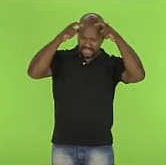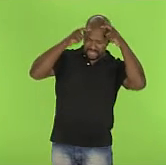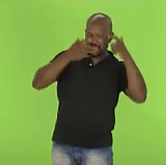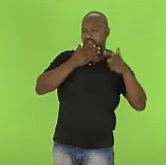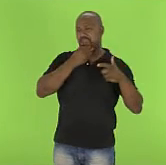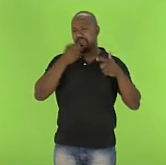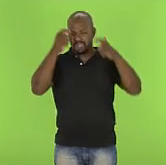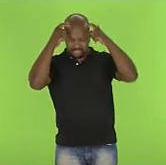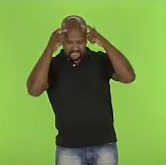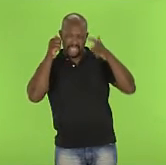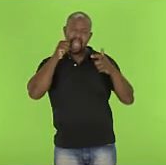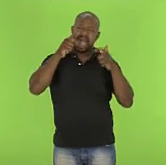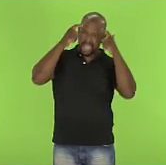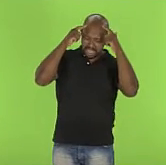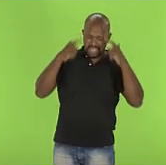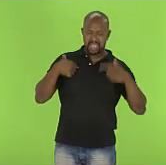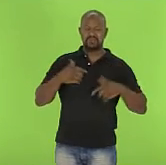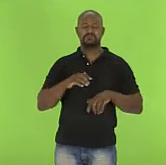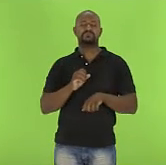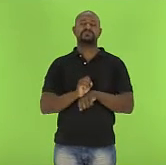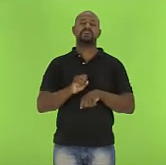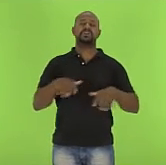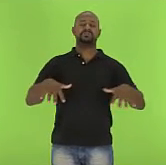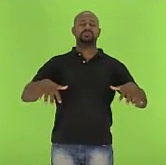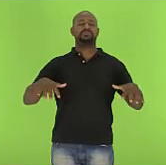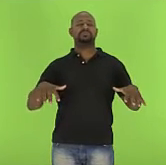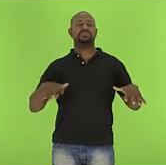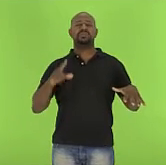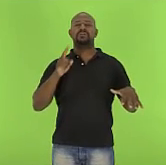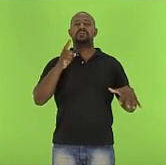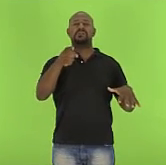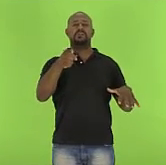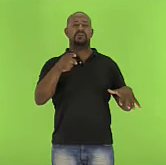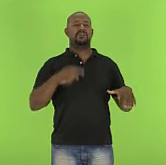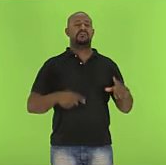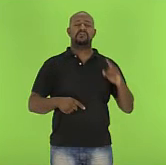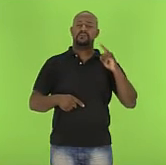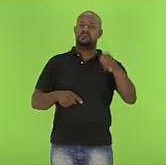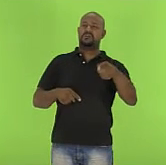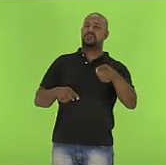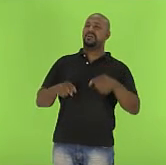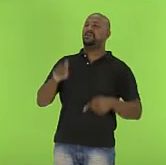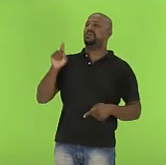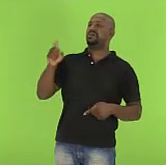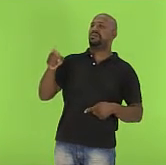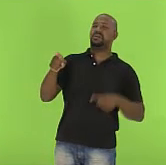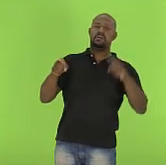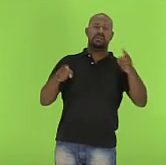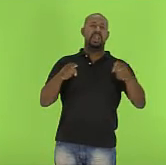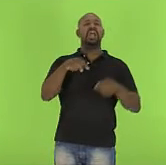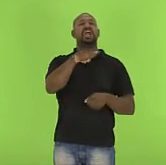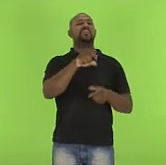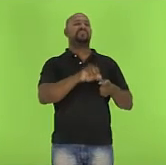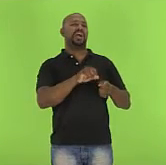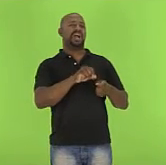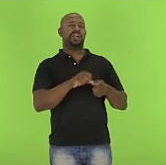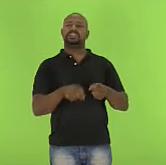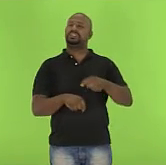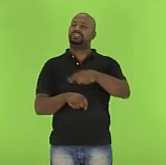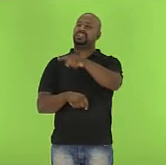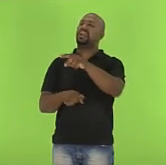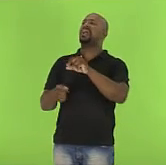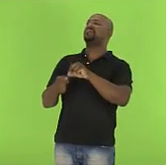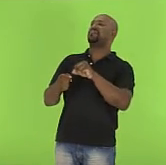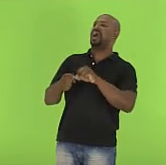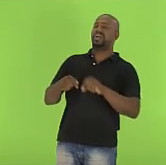das rainhas sentados nos seus tronos, apontando os dedos e mandando seus súditos fazerem as